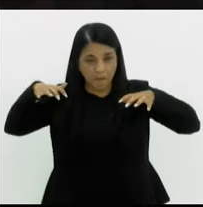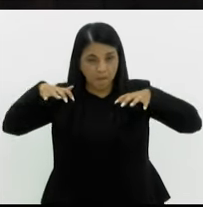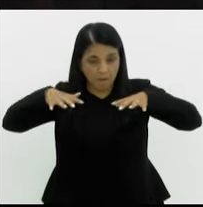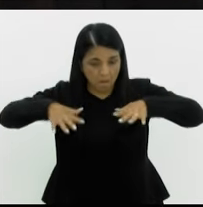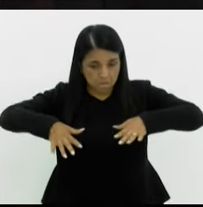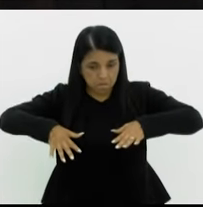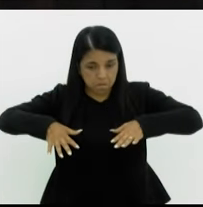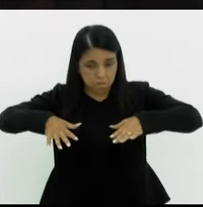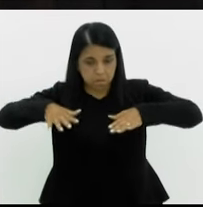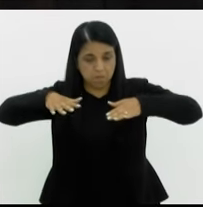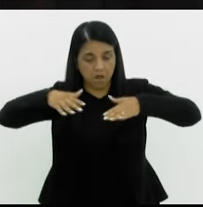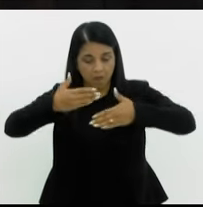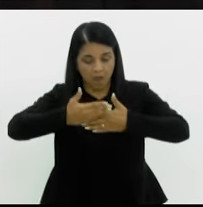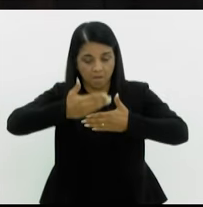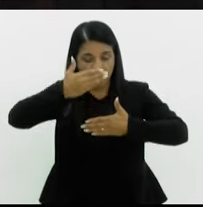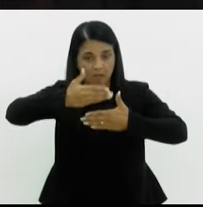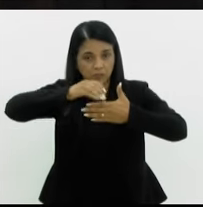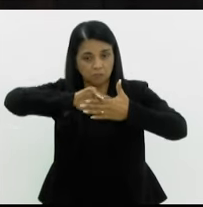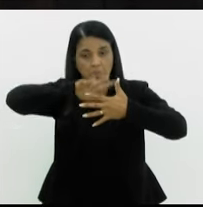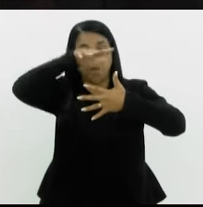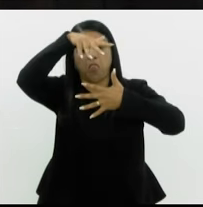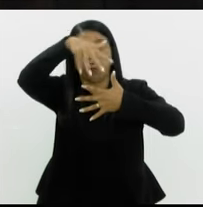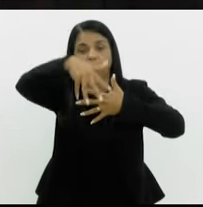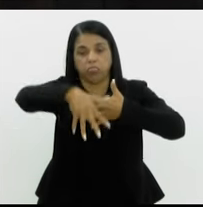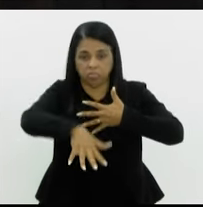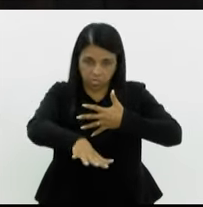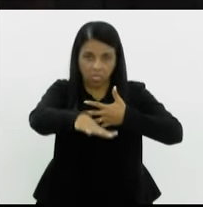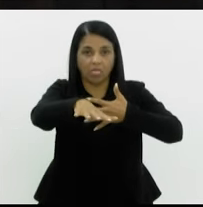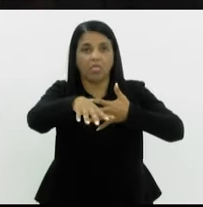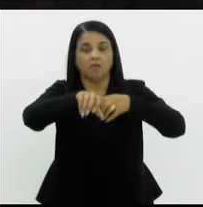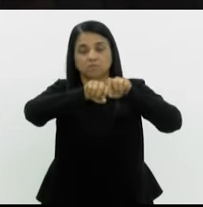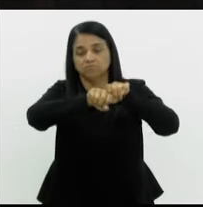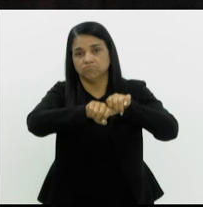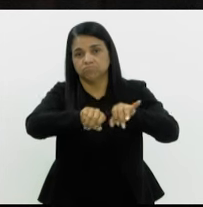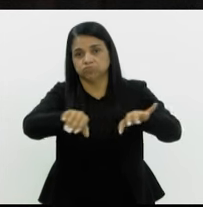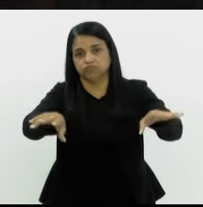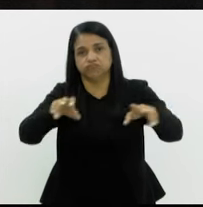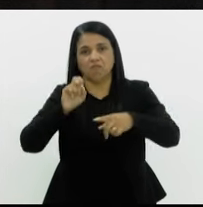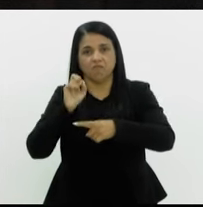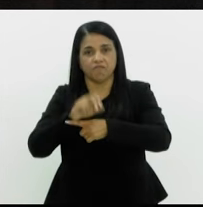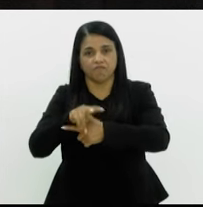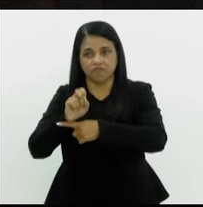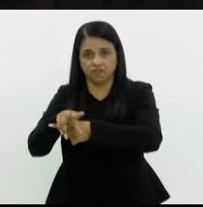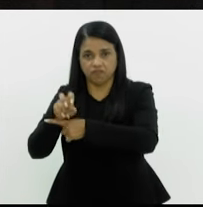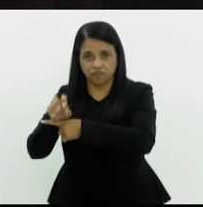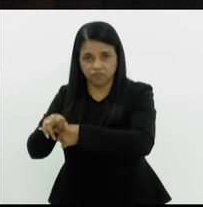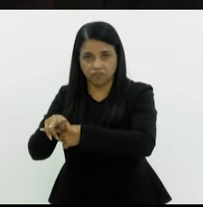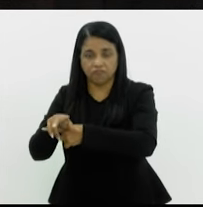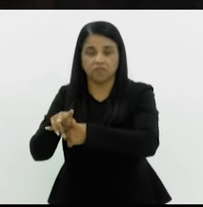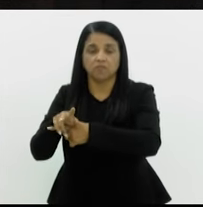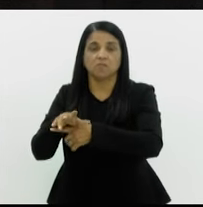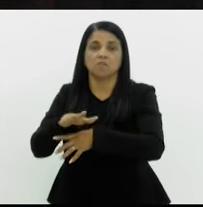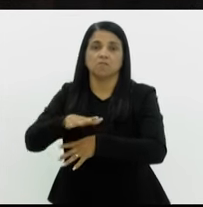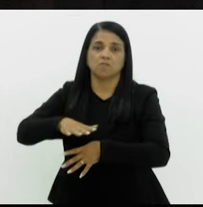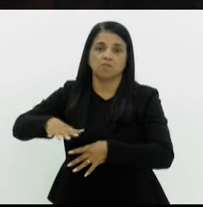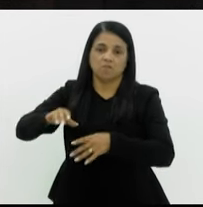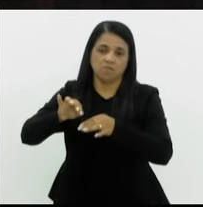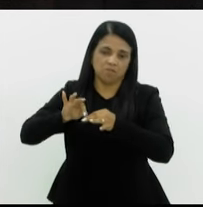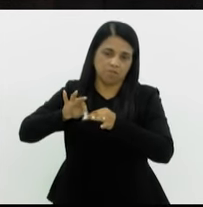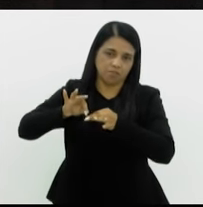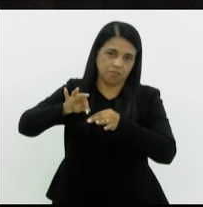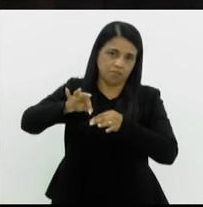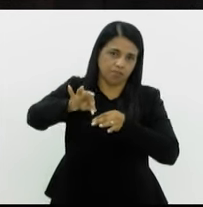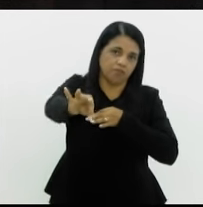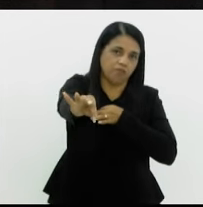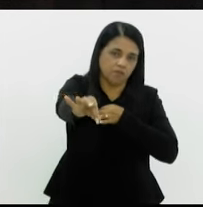a barragem que se rompeu, a contaminação passou a ser de muito maior